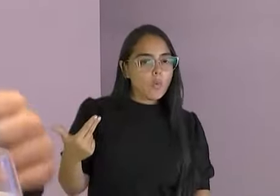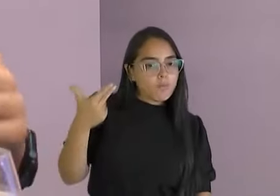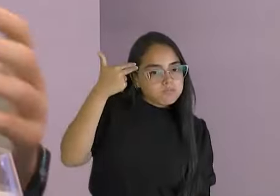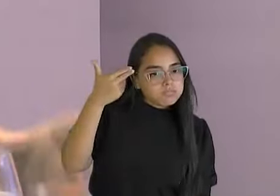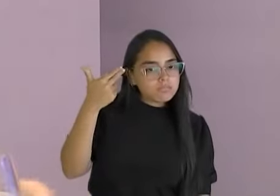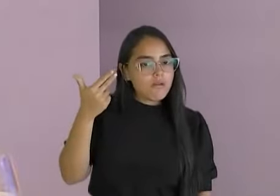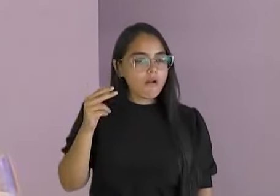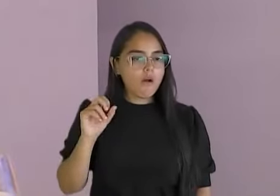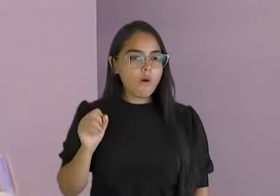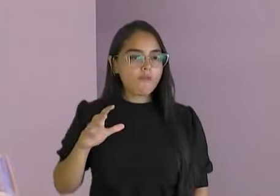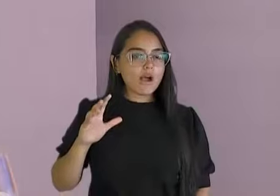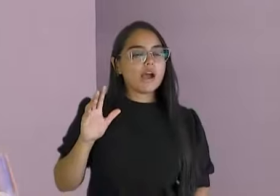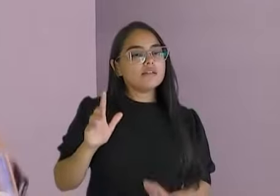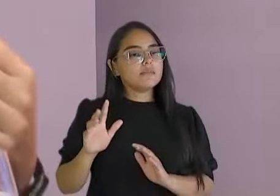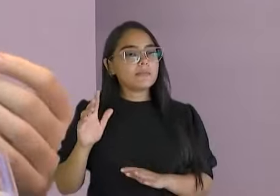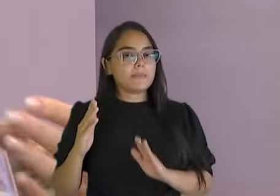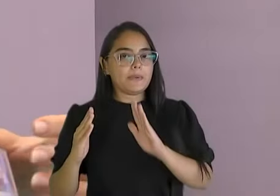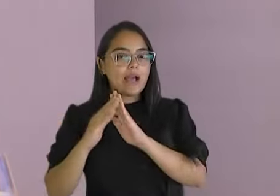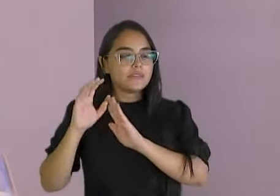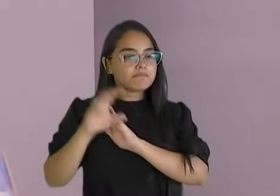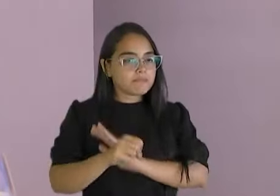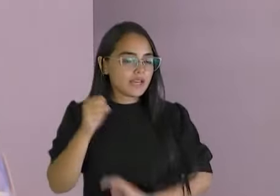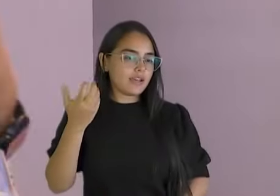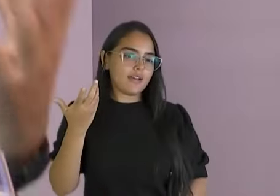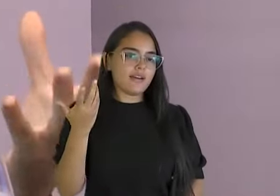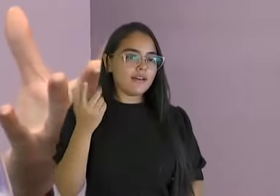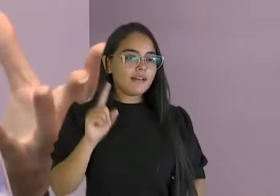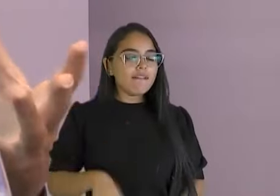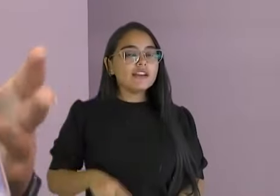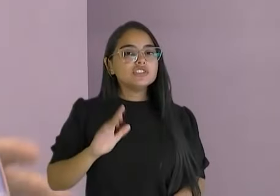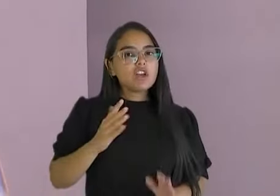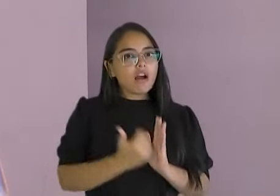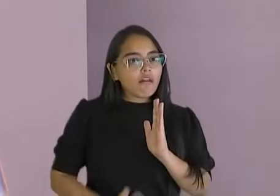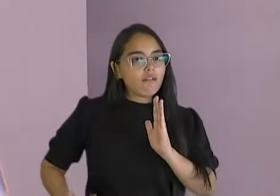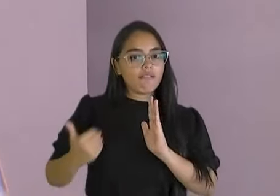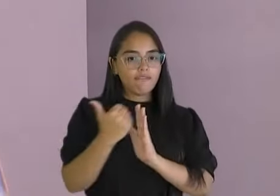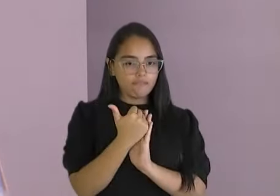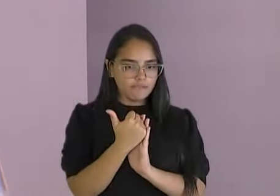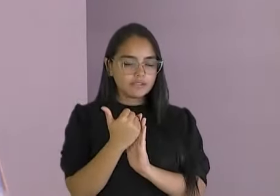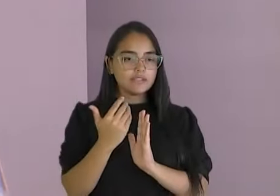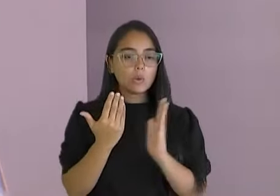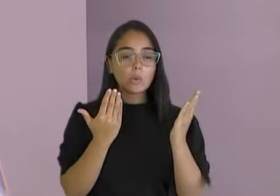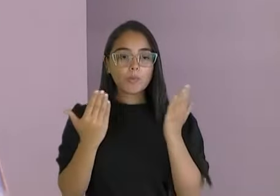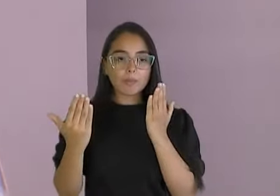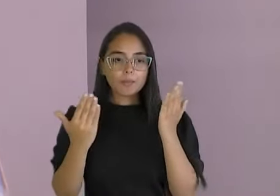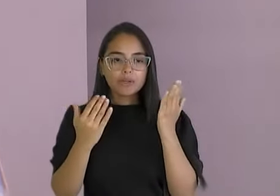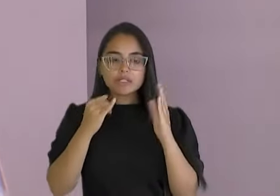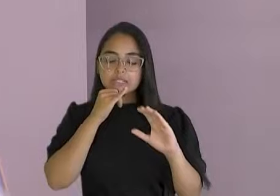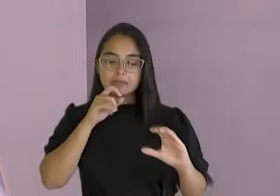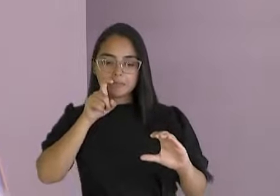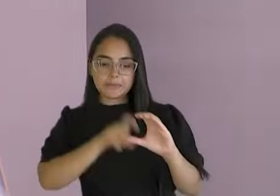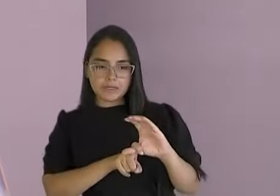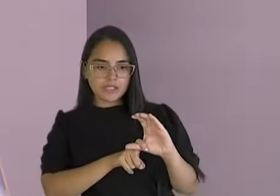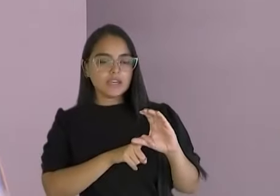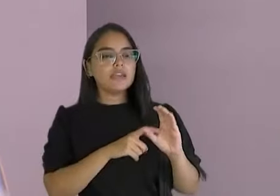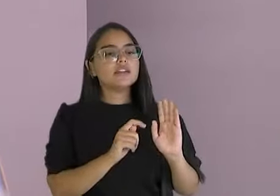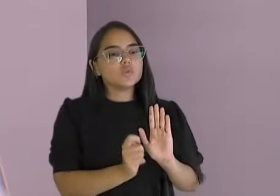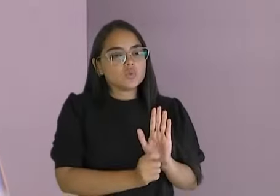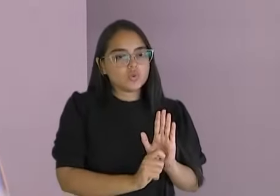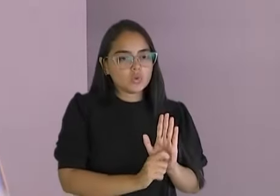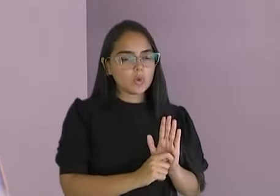cabeça, quando diz que vai pegar a sua casa, né? E aí quando é uma coisa muito extrema. E aí até a gente compara com a dependência química. Por que que a gente faz